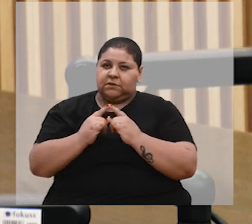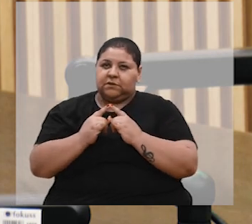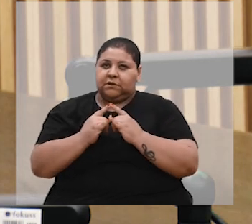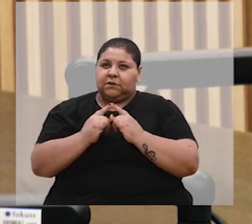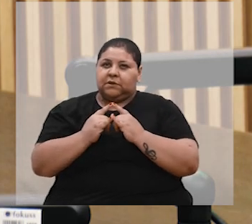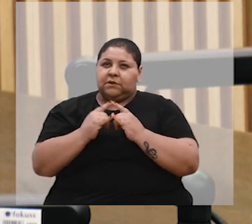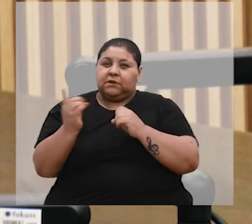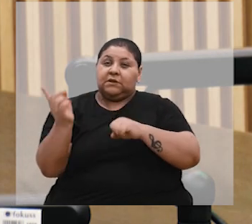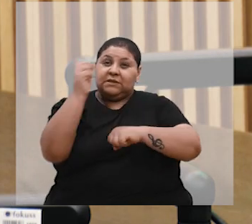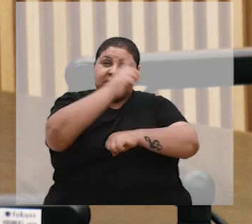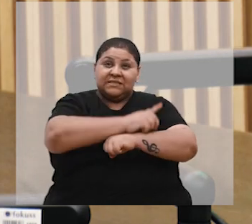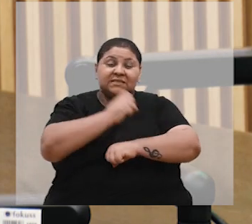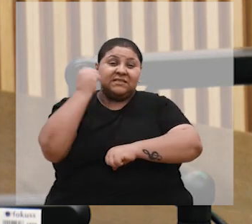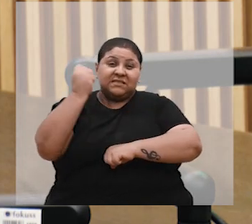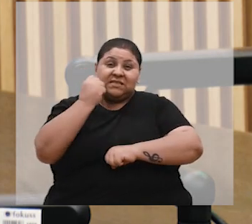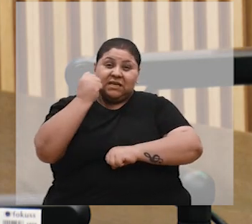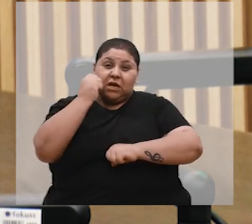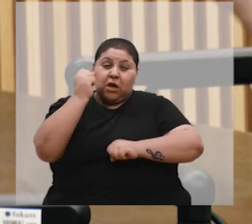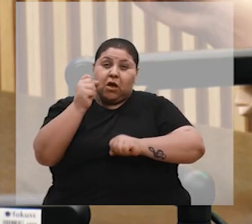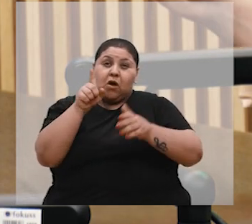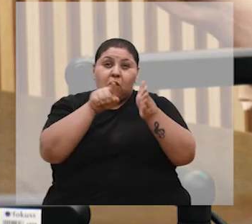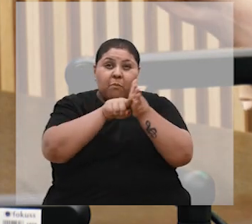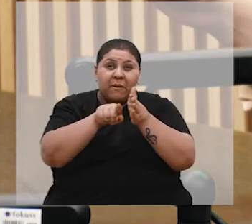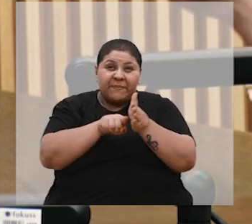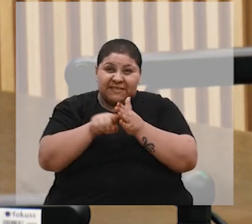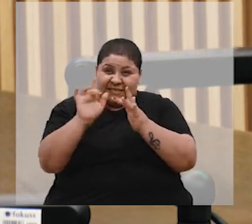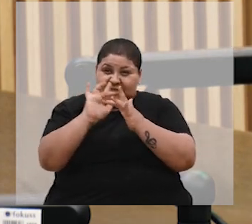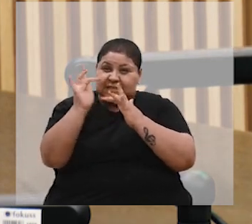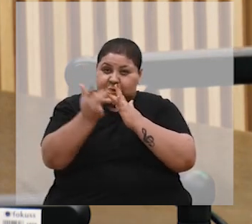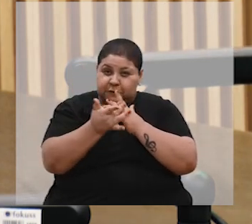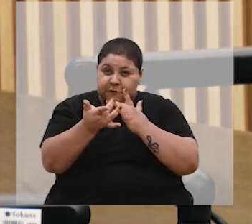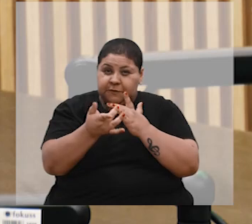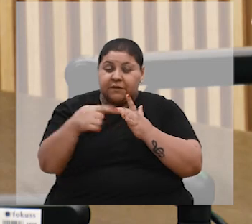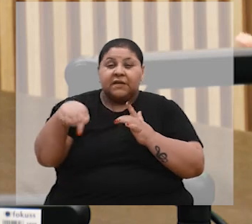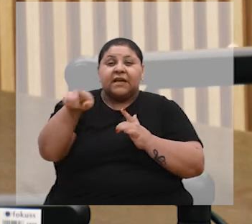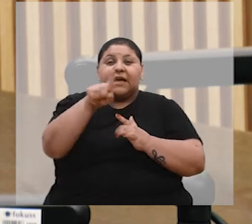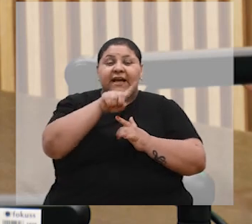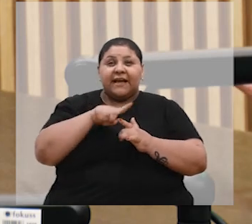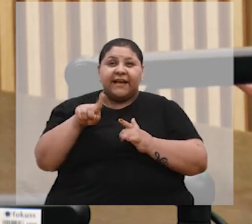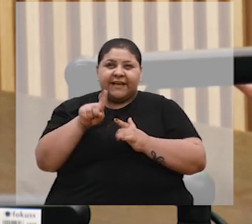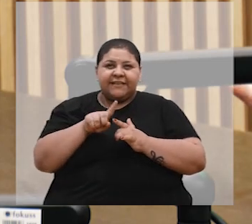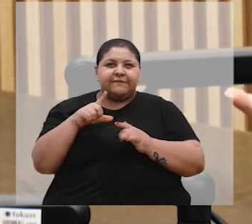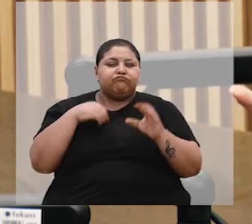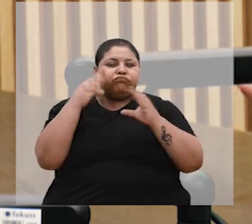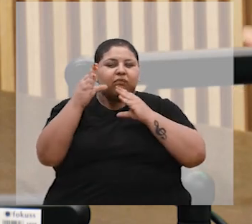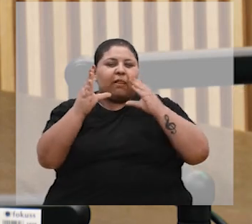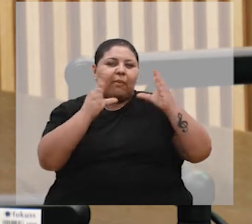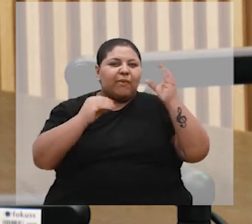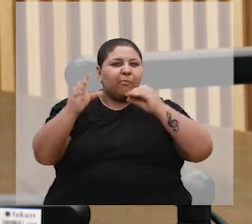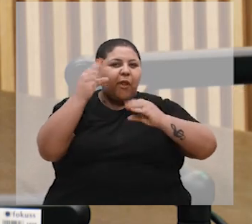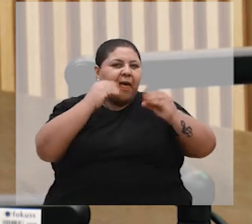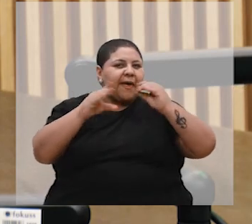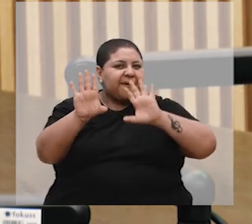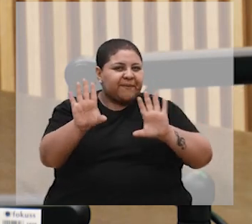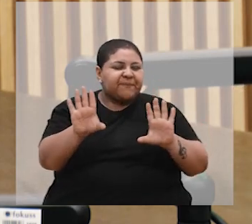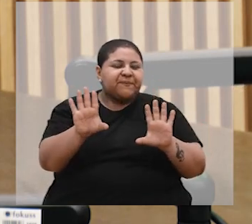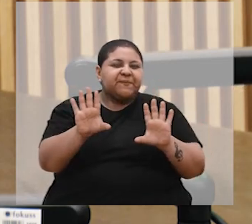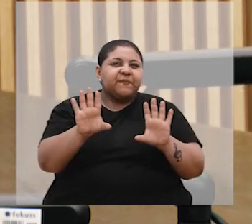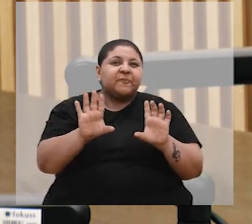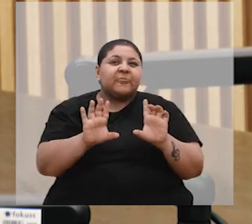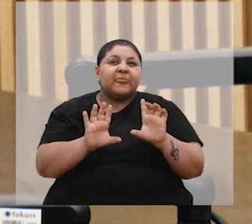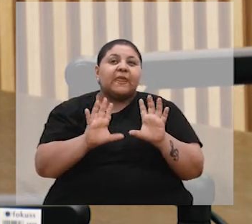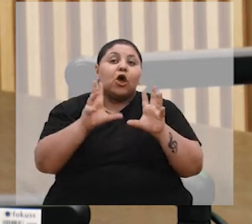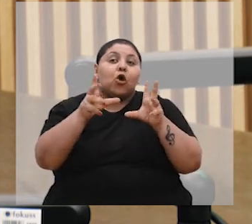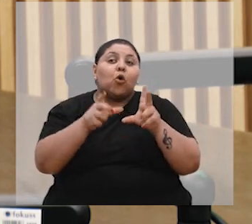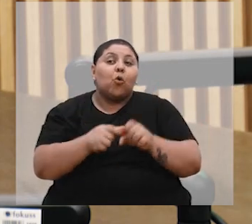uma pesquisa da utilização das redes sociais pelos eleitores, né? E a gente entra numa esfera mais polêmica, por quê? Afinal, o